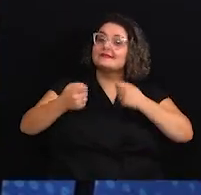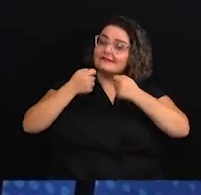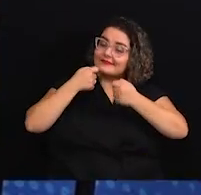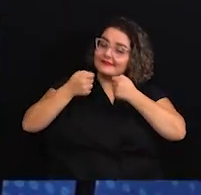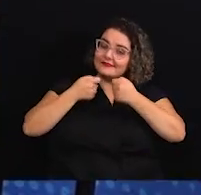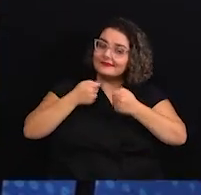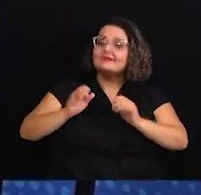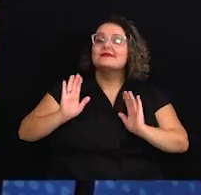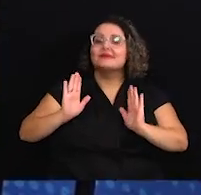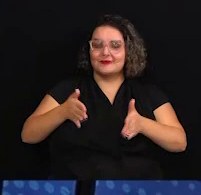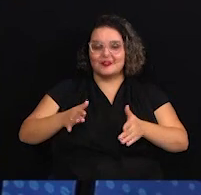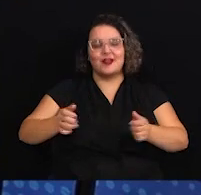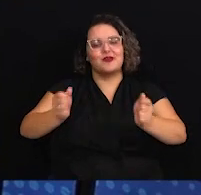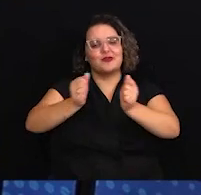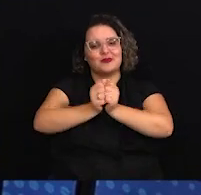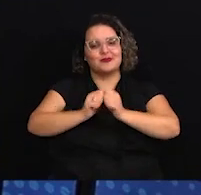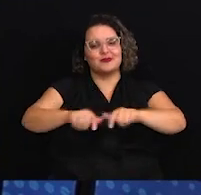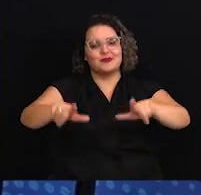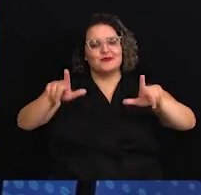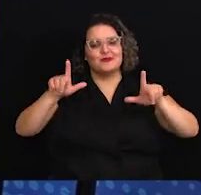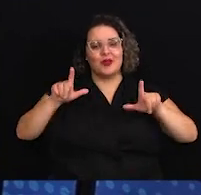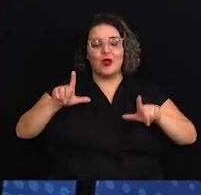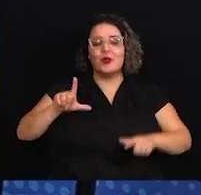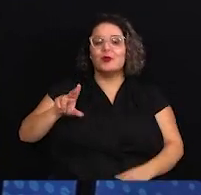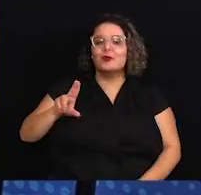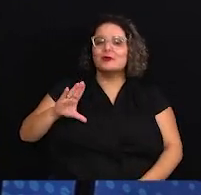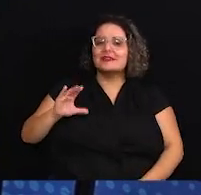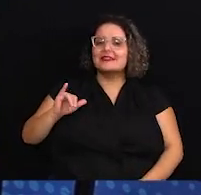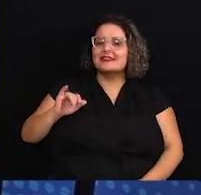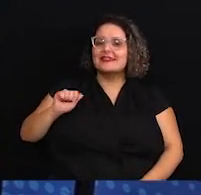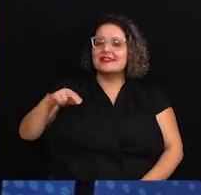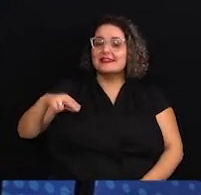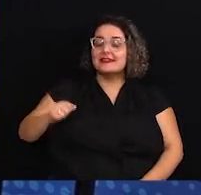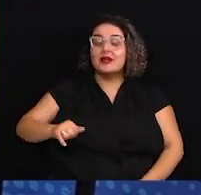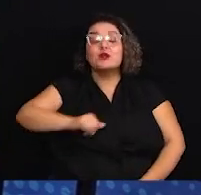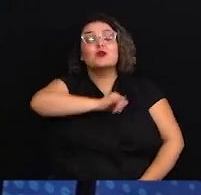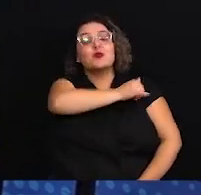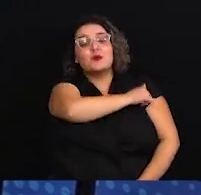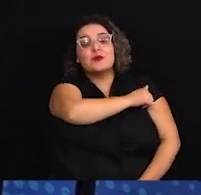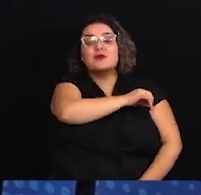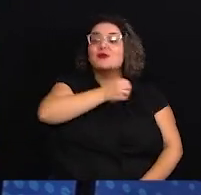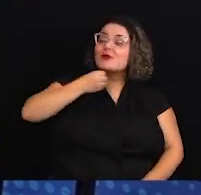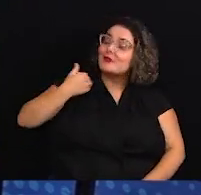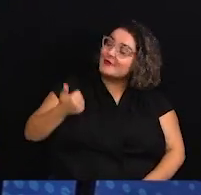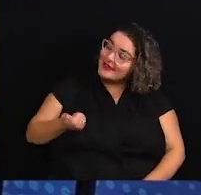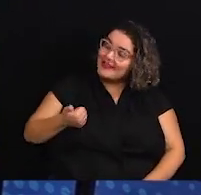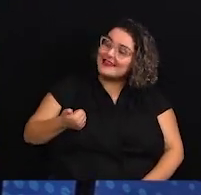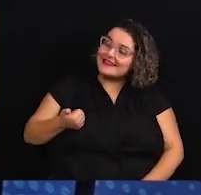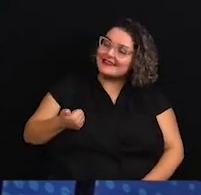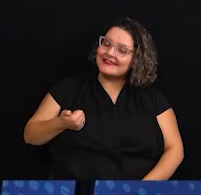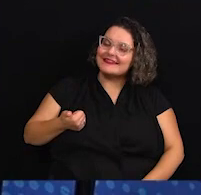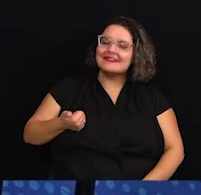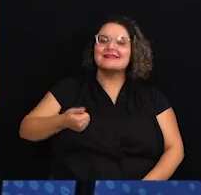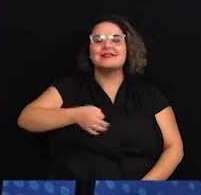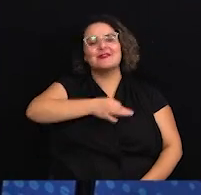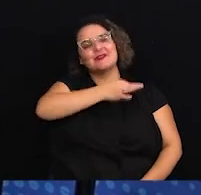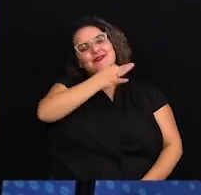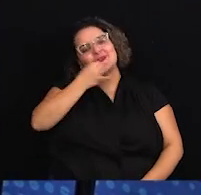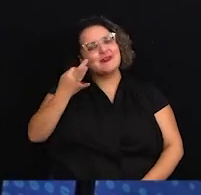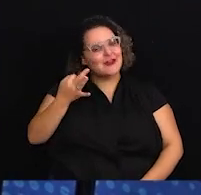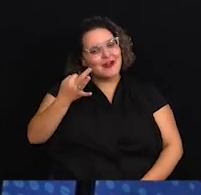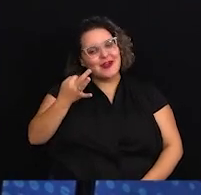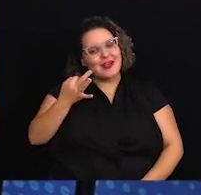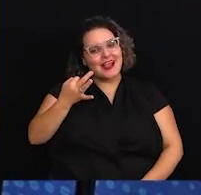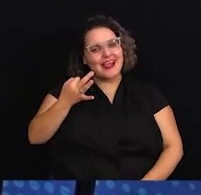nossa entrevistada já está conectada, é a Luciana, diretamente do Rio de Janeiro. Tudo bem, Luciana?